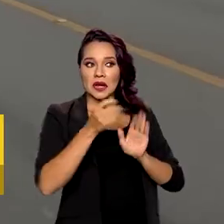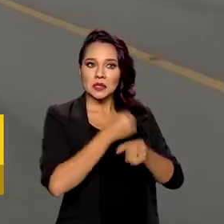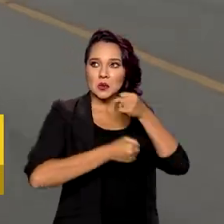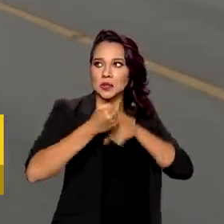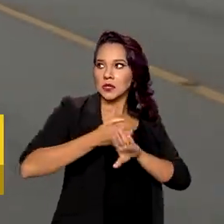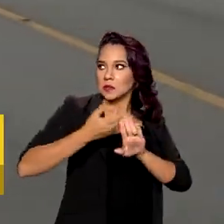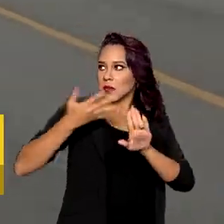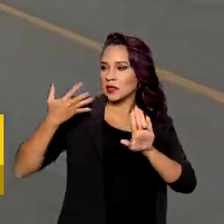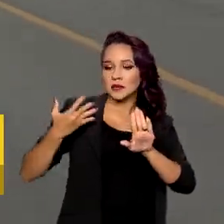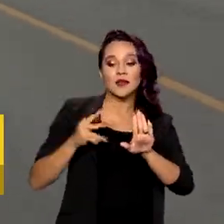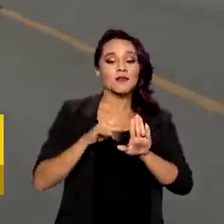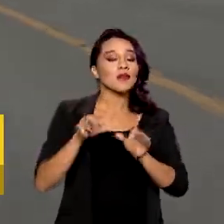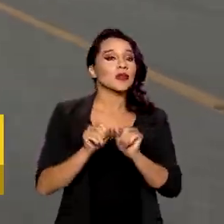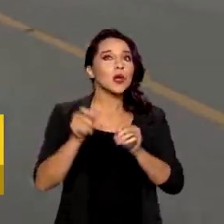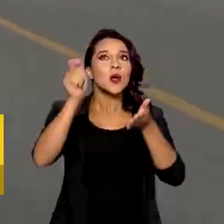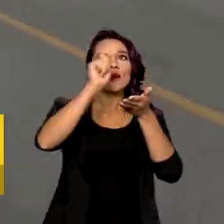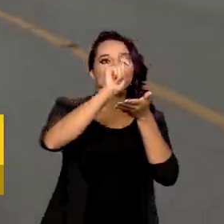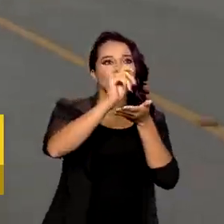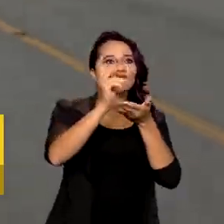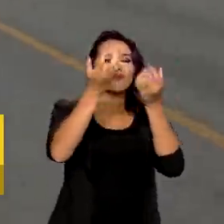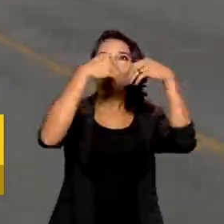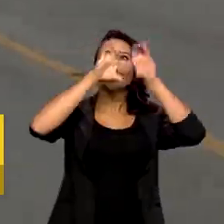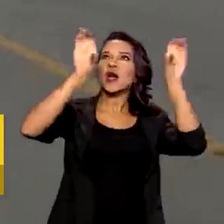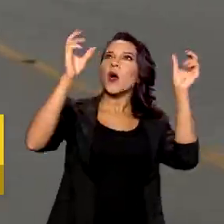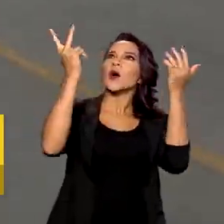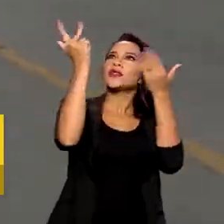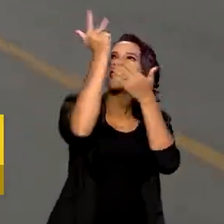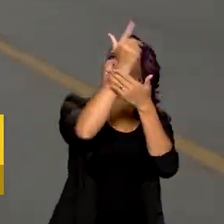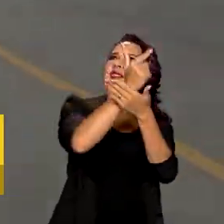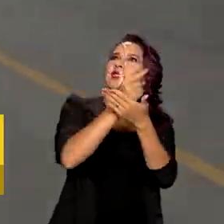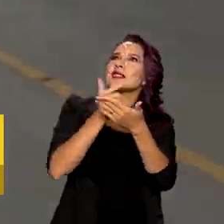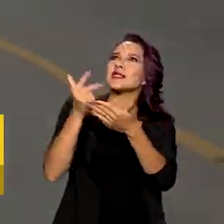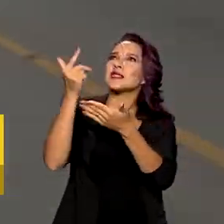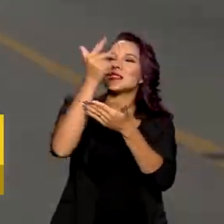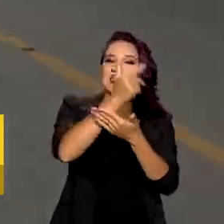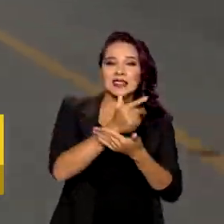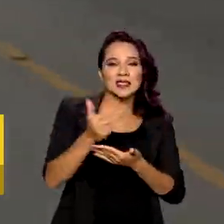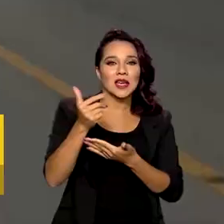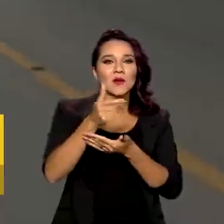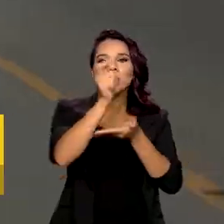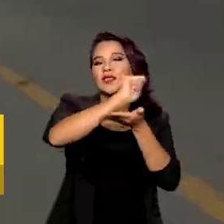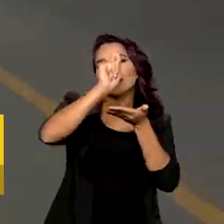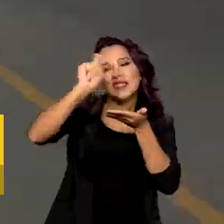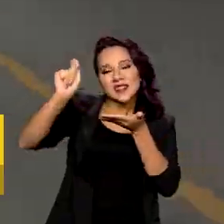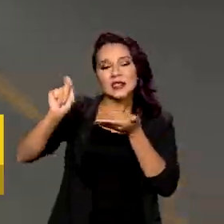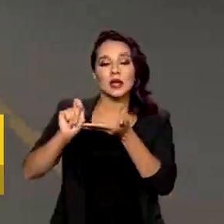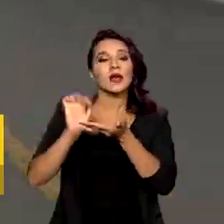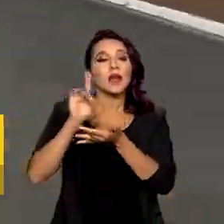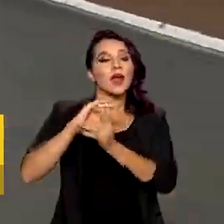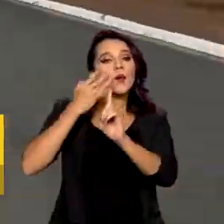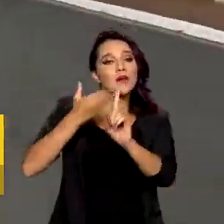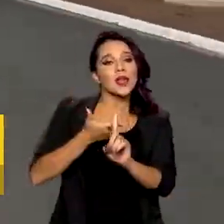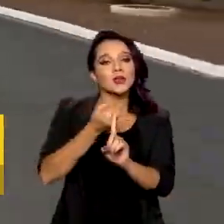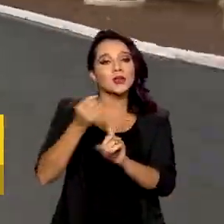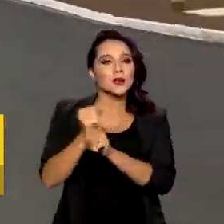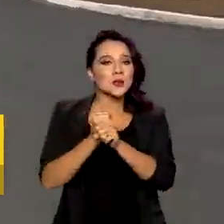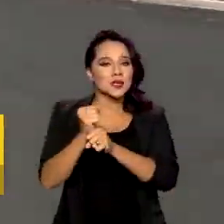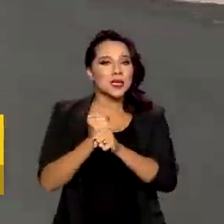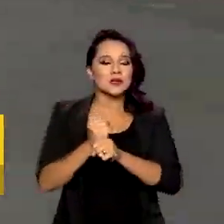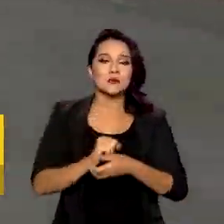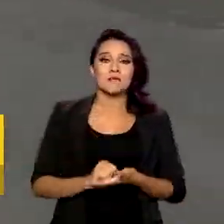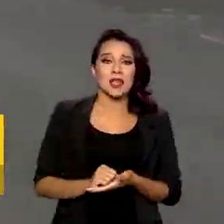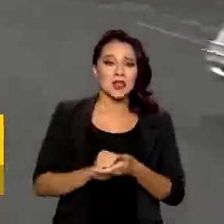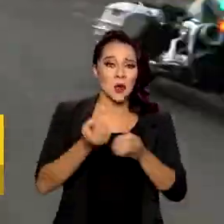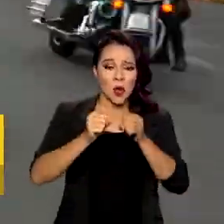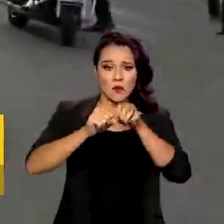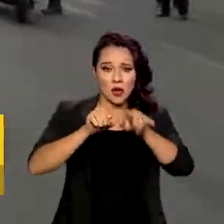anos, eles já vão realizar uma escrita no céu em homenagem aos 200 anos de independência. E a escrita fica na cor branca, né? A fumaça